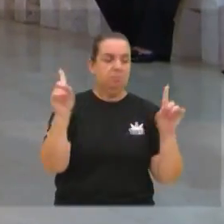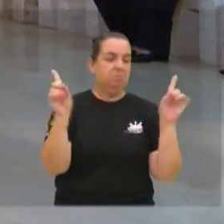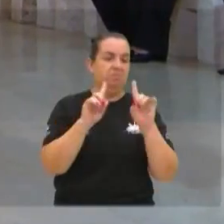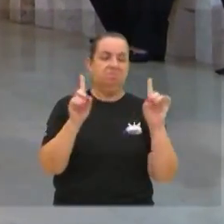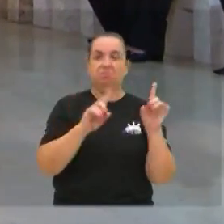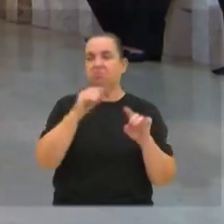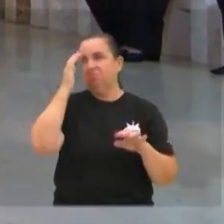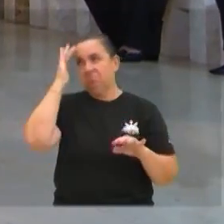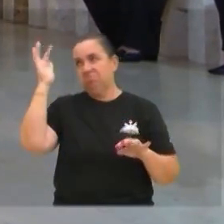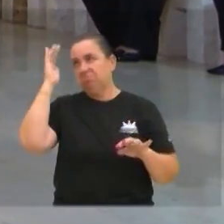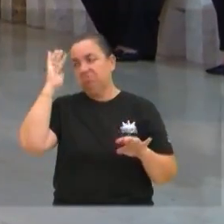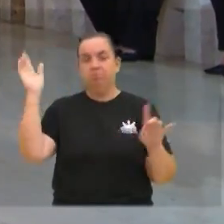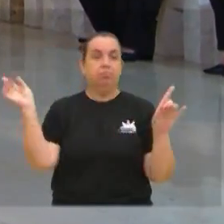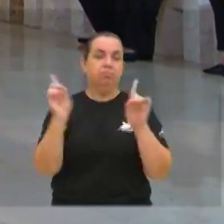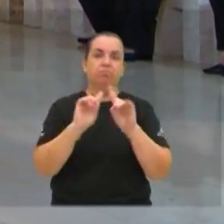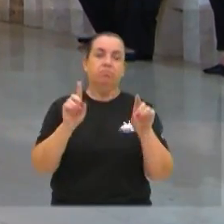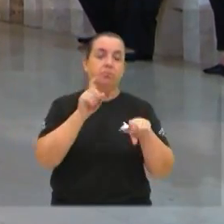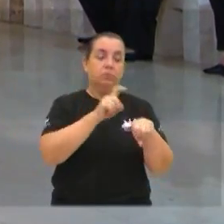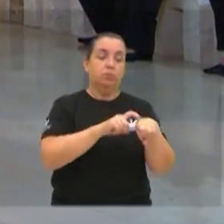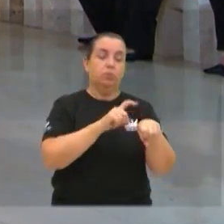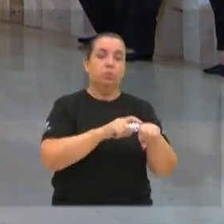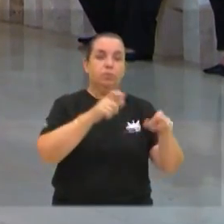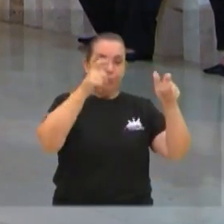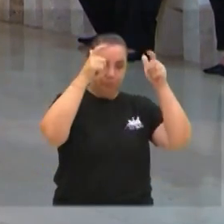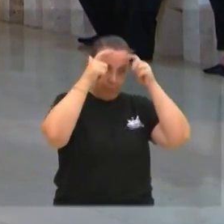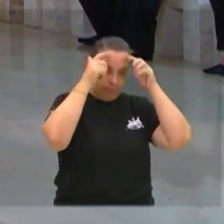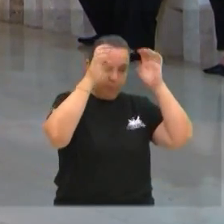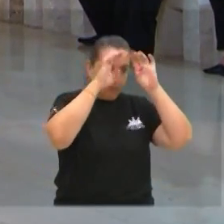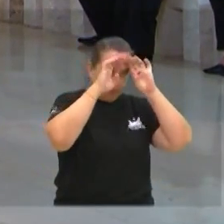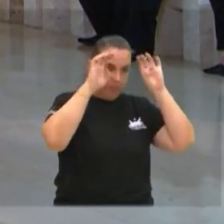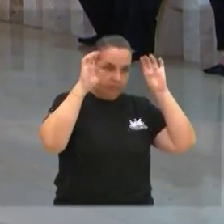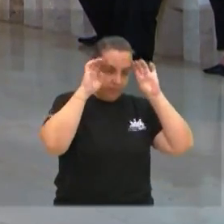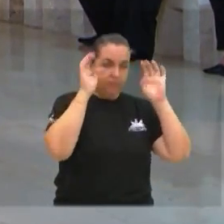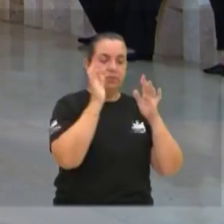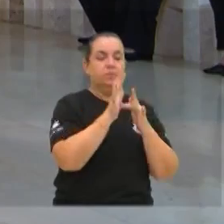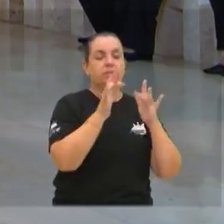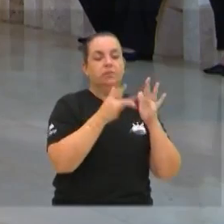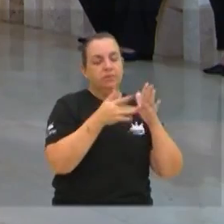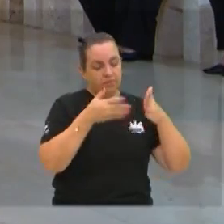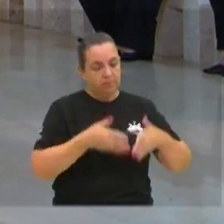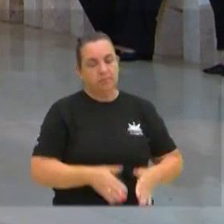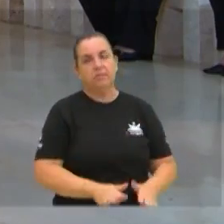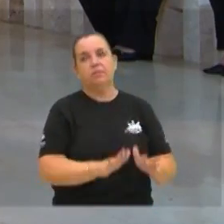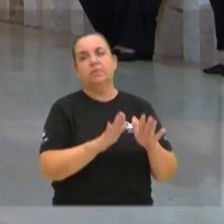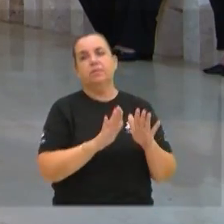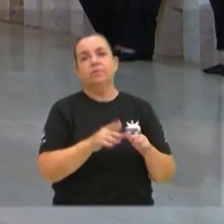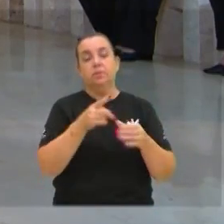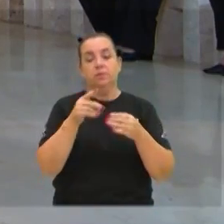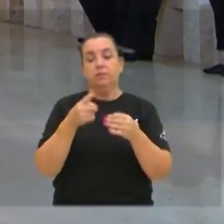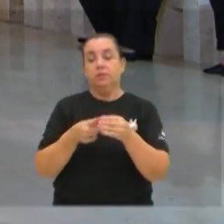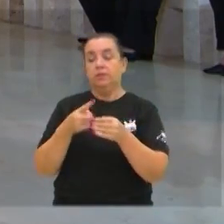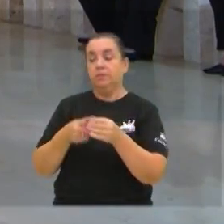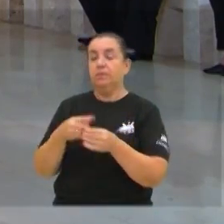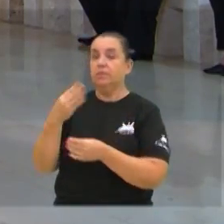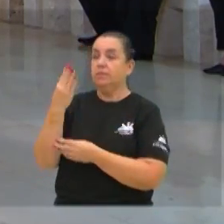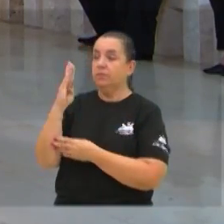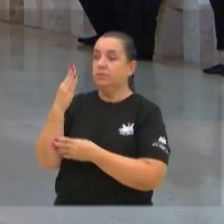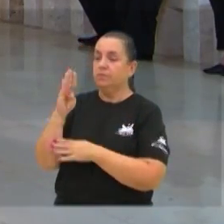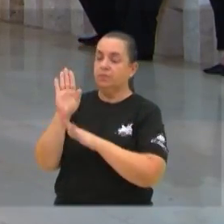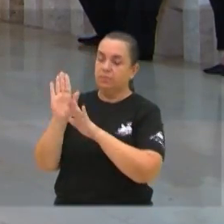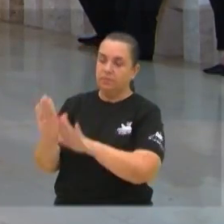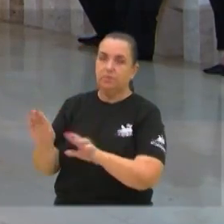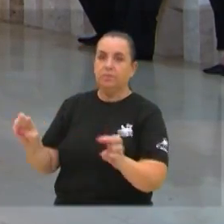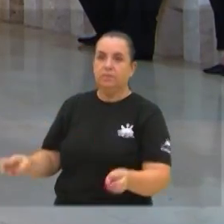lenda. No tempo do rei Herodes, Jesus nasceu na cidade de Belém, que fica